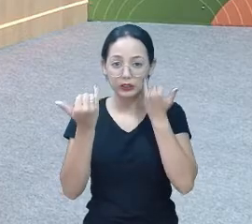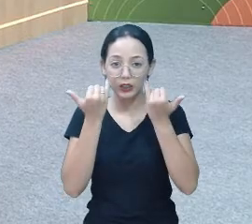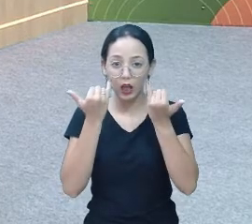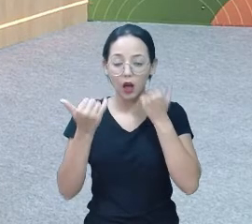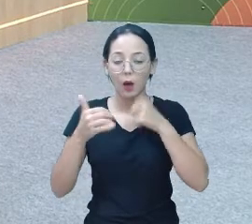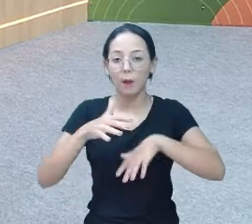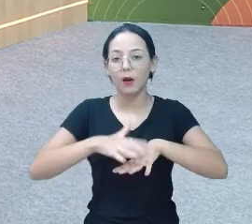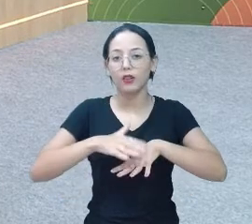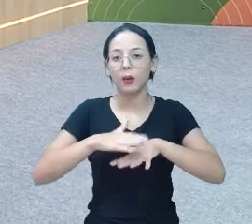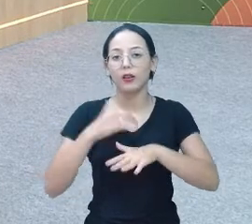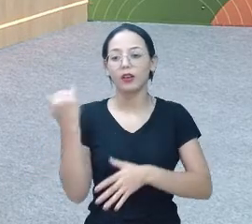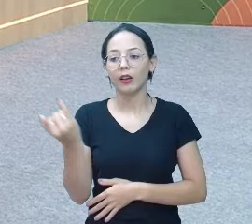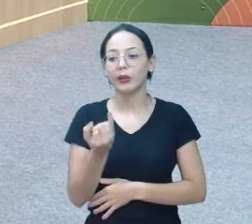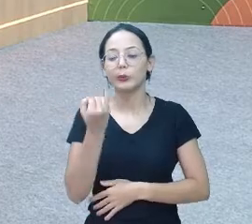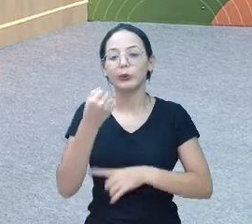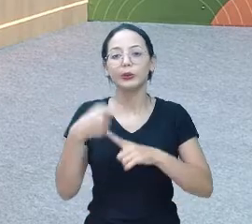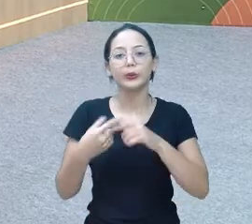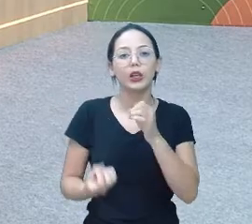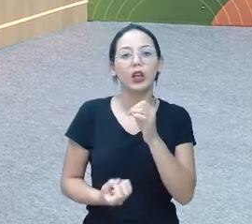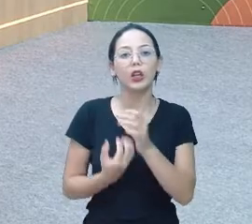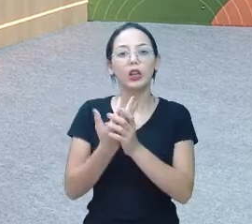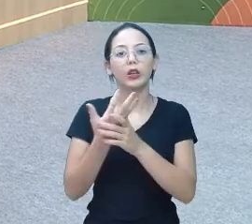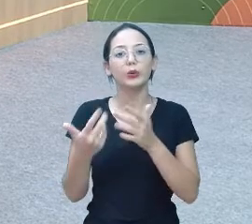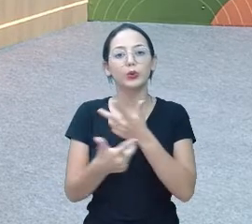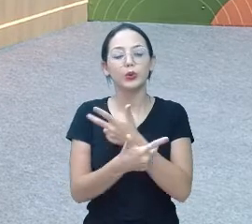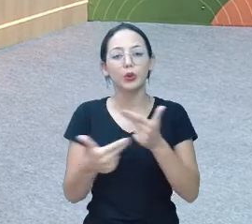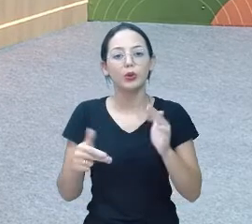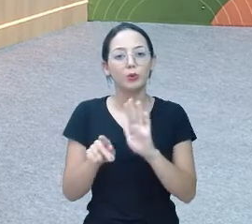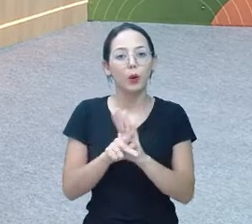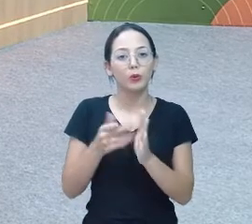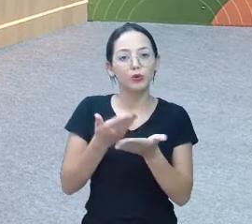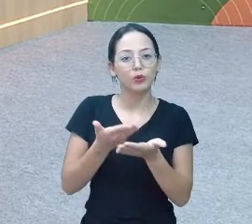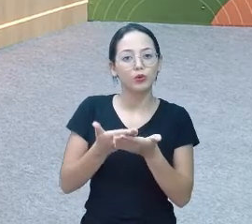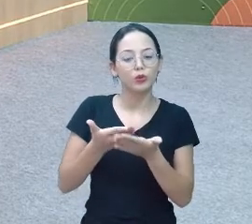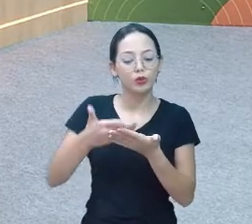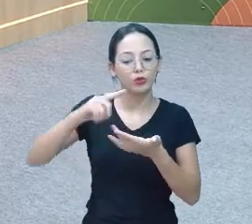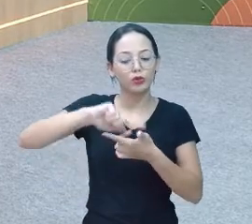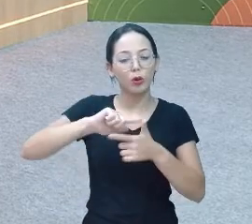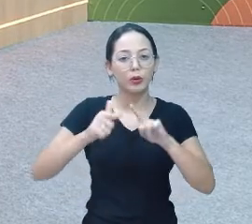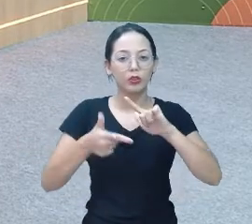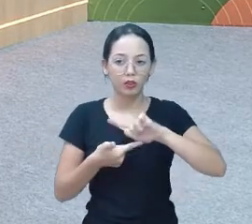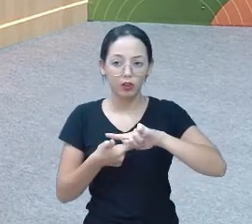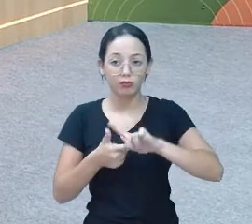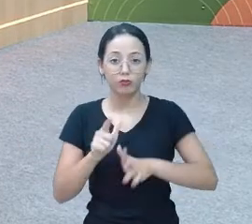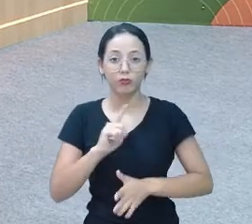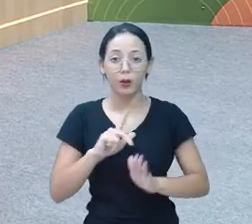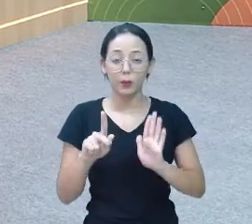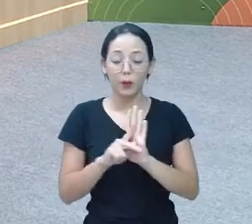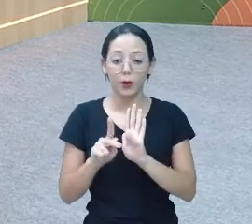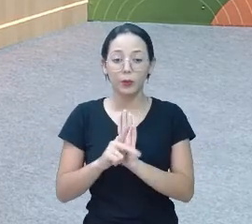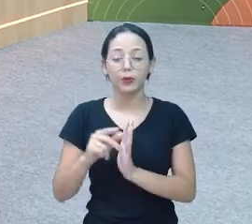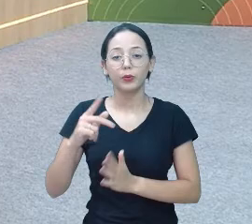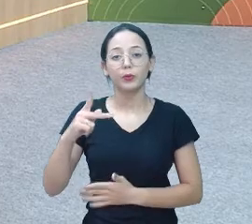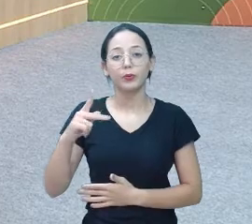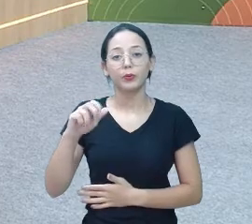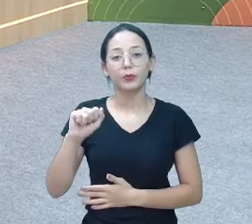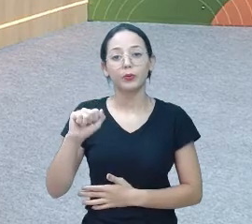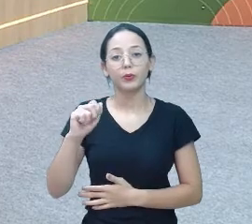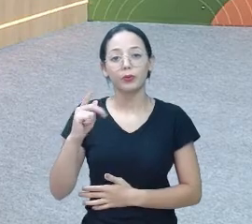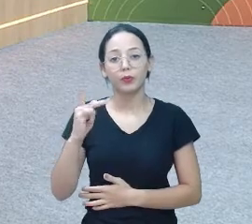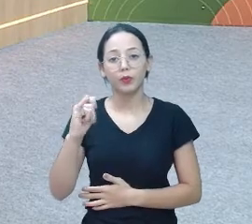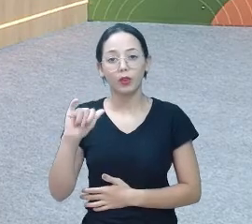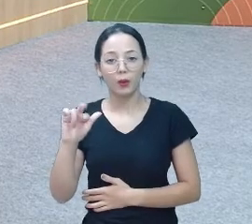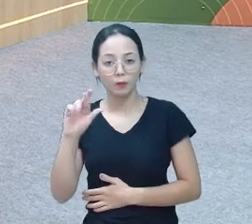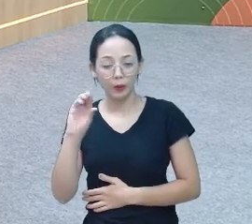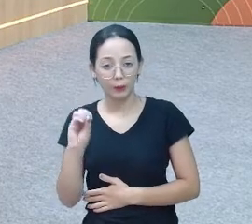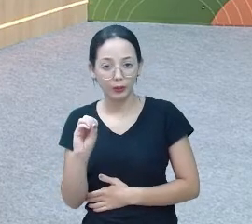que ela que vai dar origem a muitas coisas que a gente estuda na geometria, tá certo? Ou seja, nesse papiro, ele tem referências